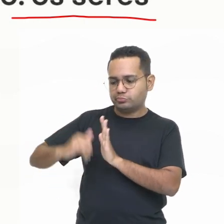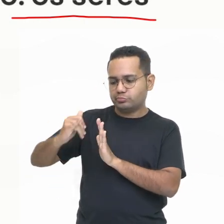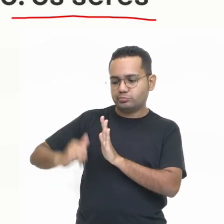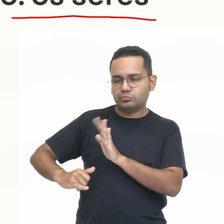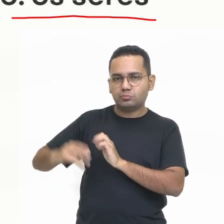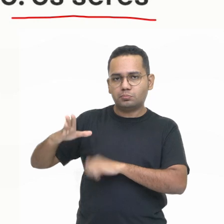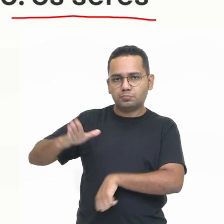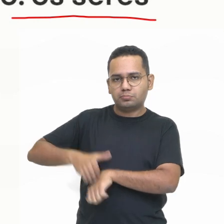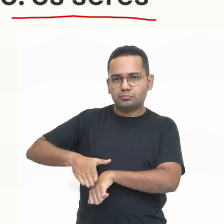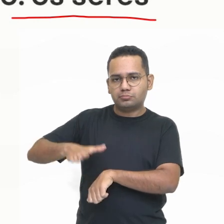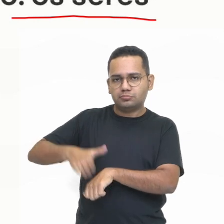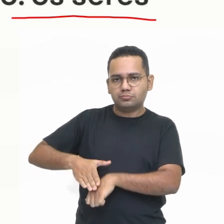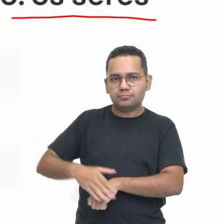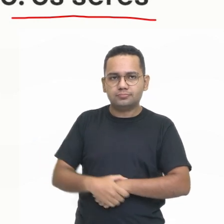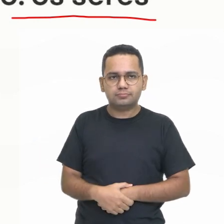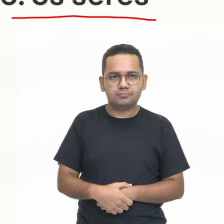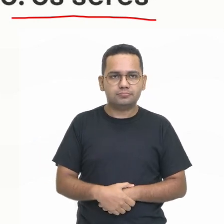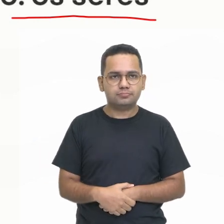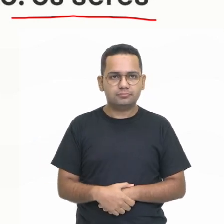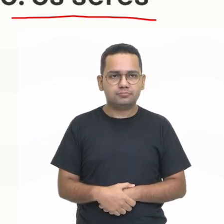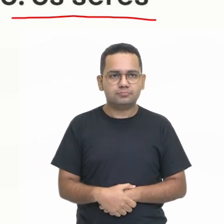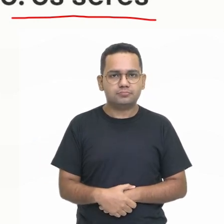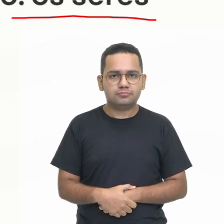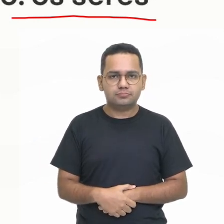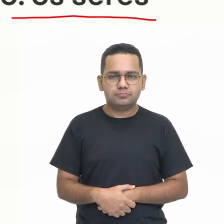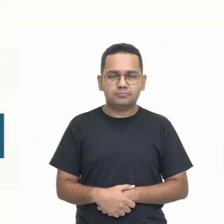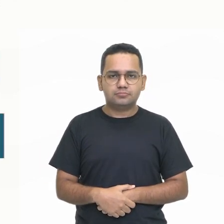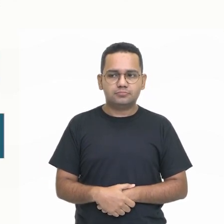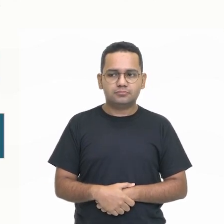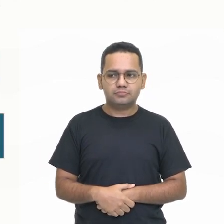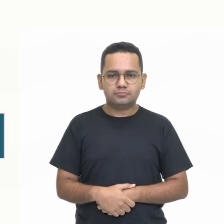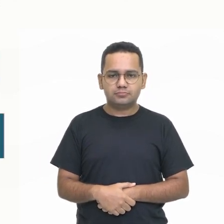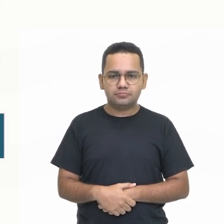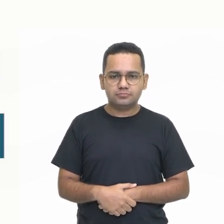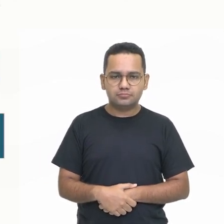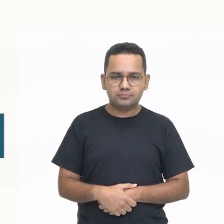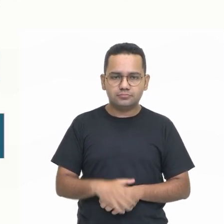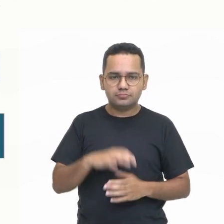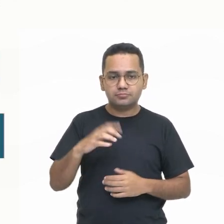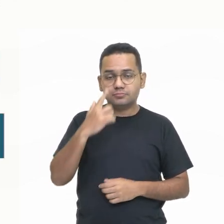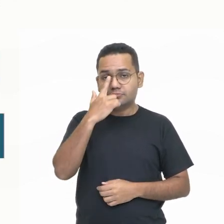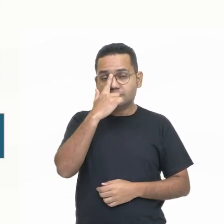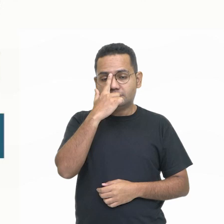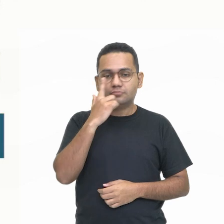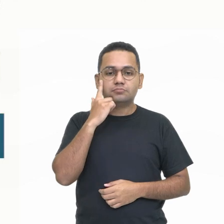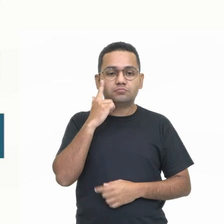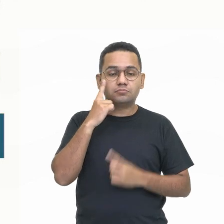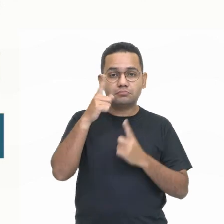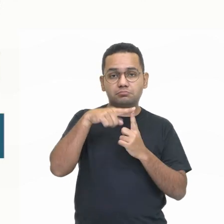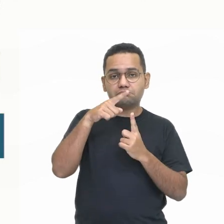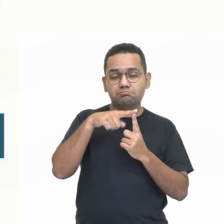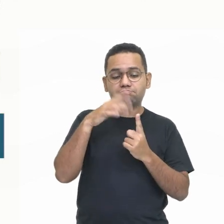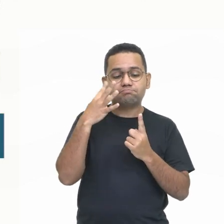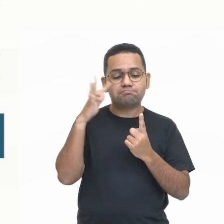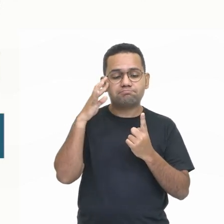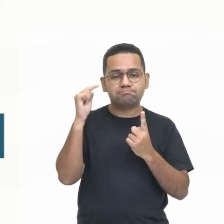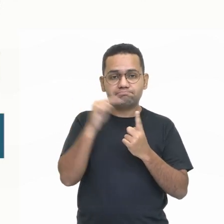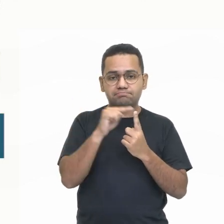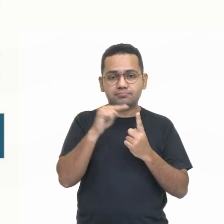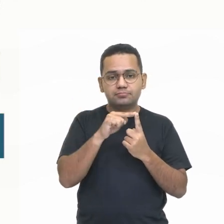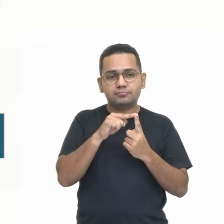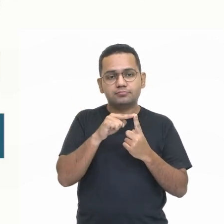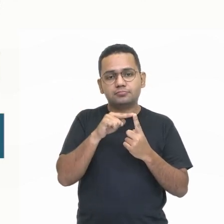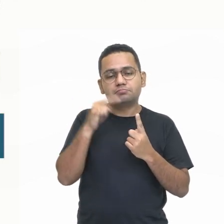o seu próprio alimento, certo? Lembrando que a teoria heterotrófica acredita